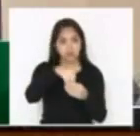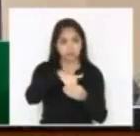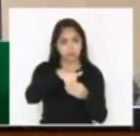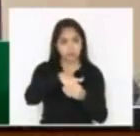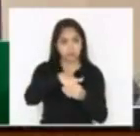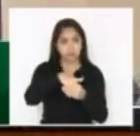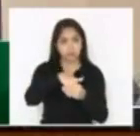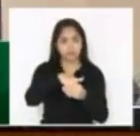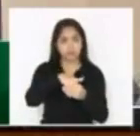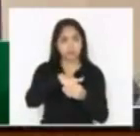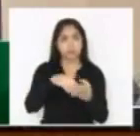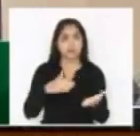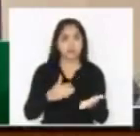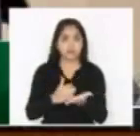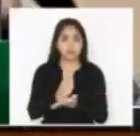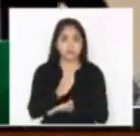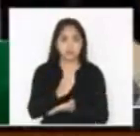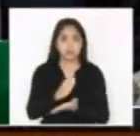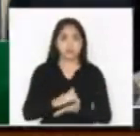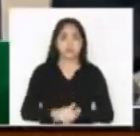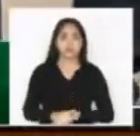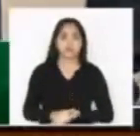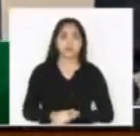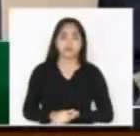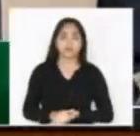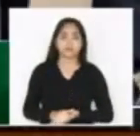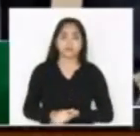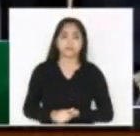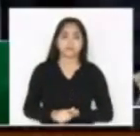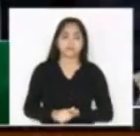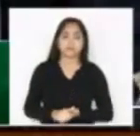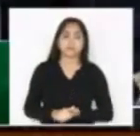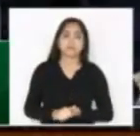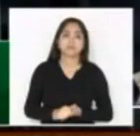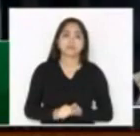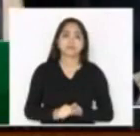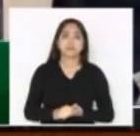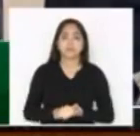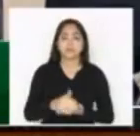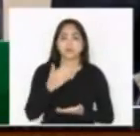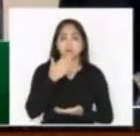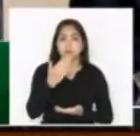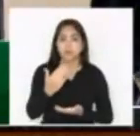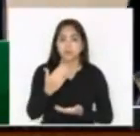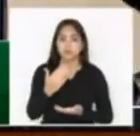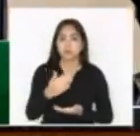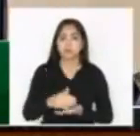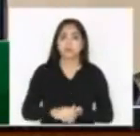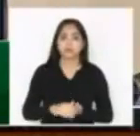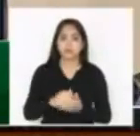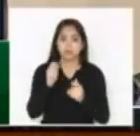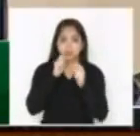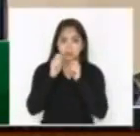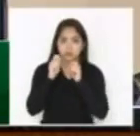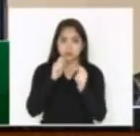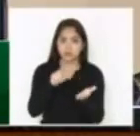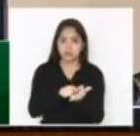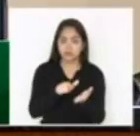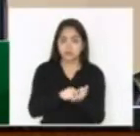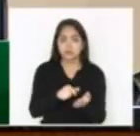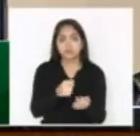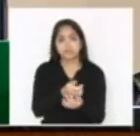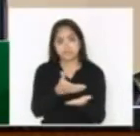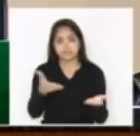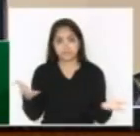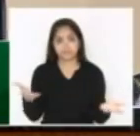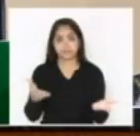e damos por aprovadas as atas lidas. Solicito a assessoria que proceda à distribuição